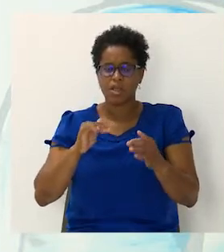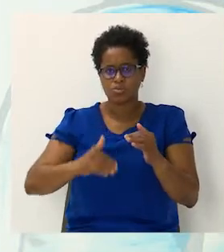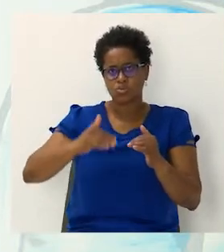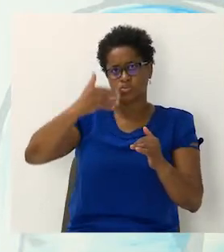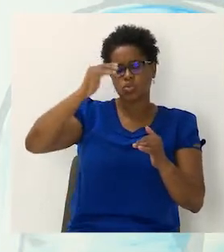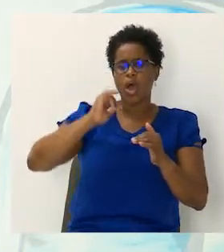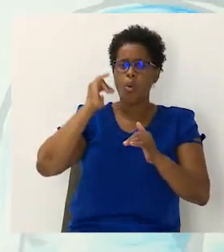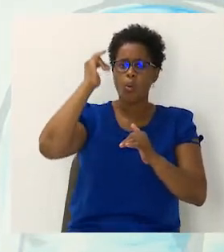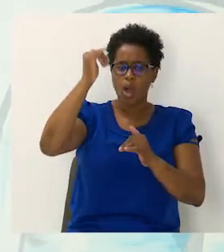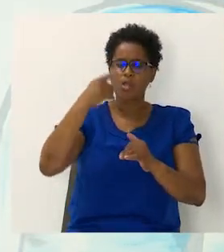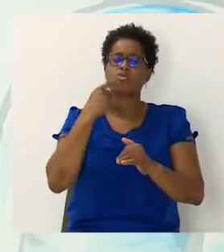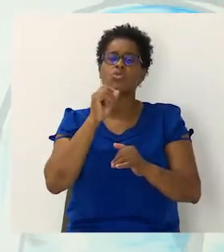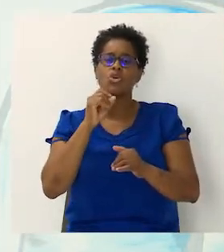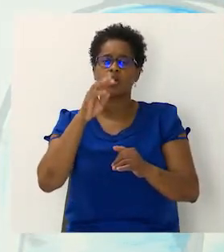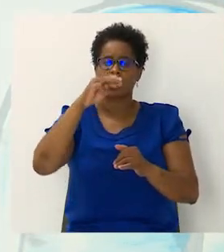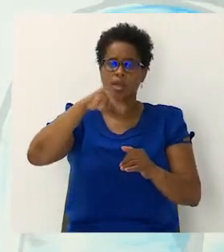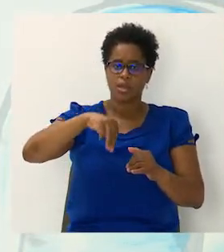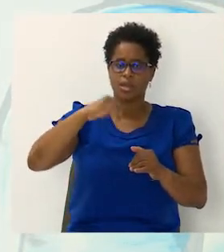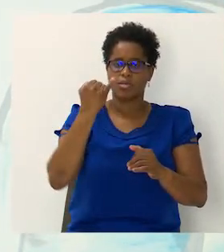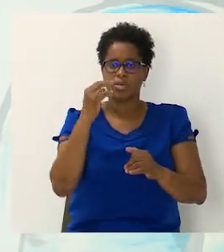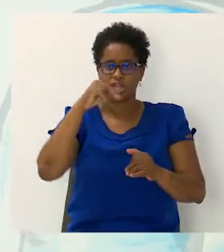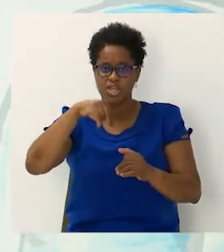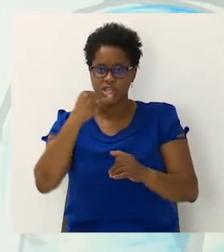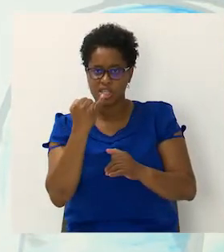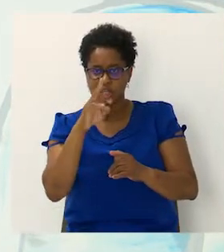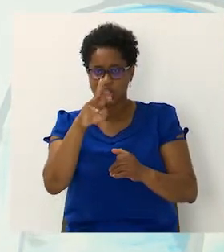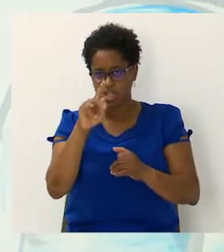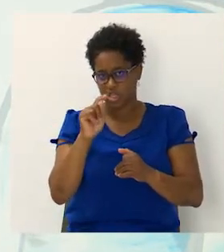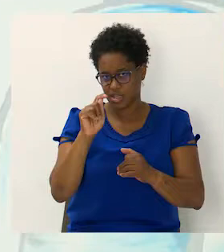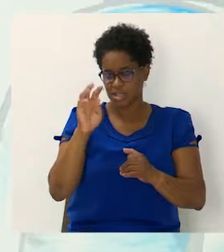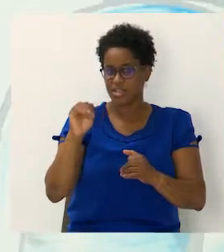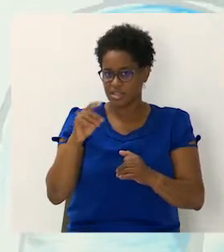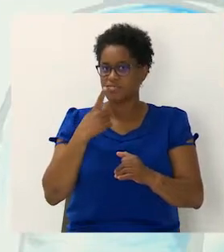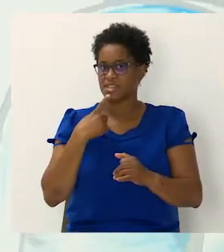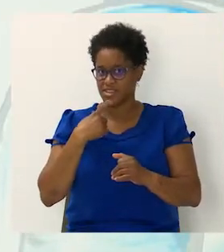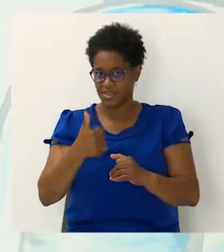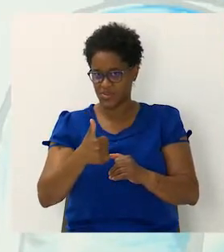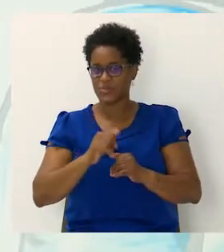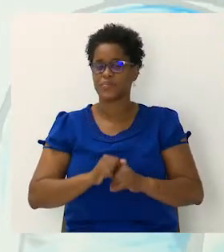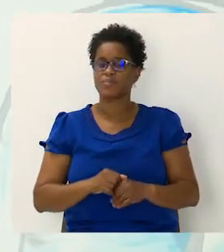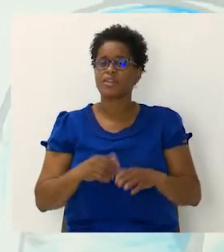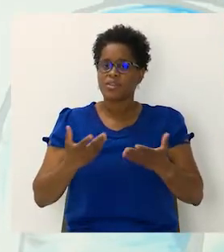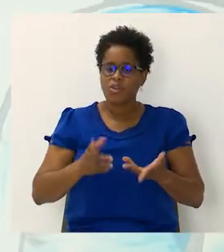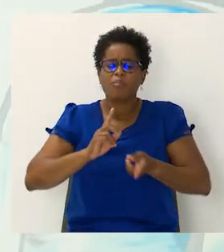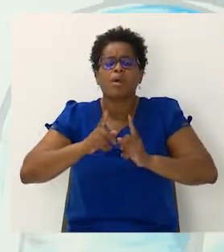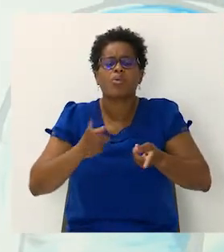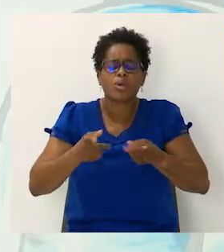alto, tem nome de menires. Ok? Para que